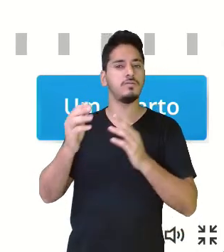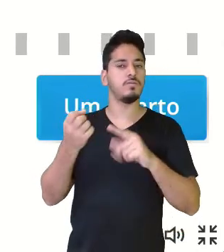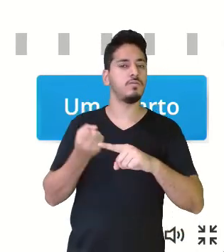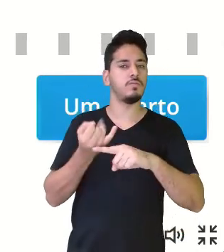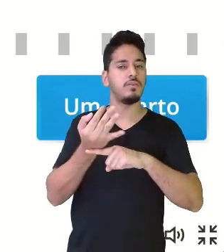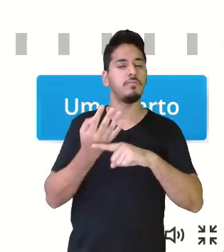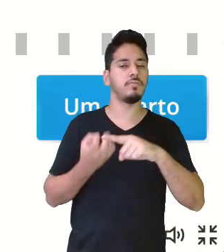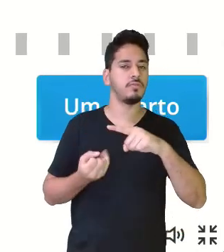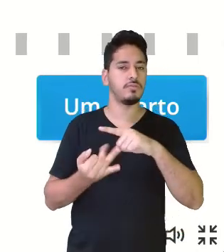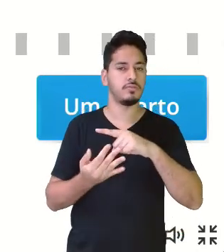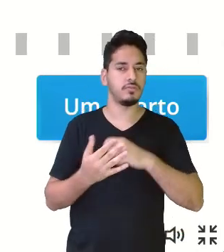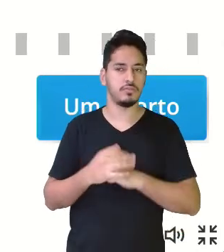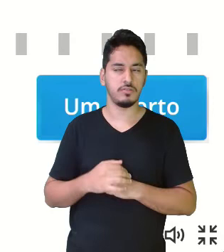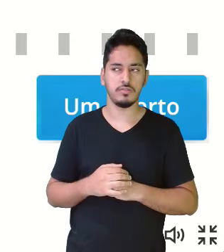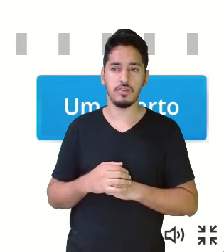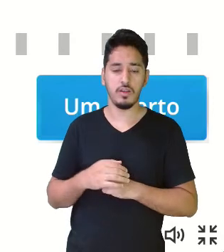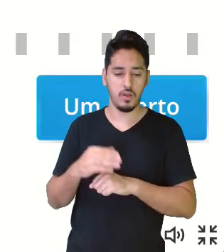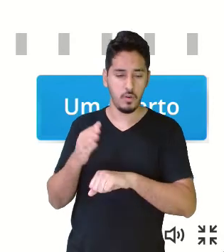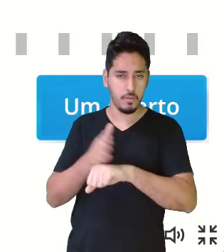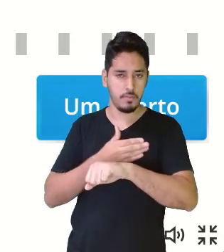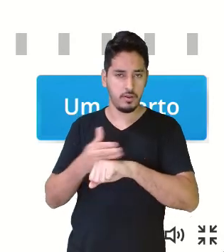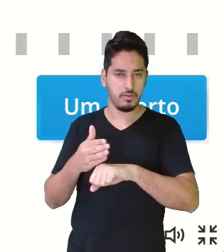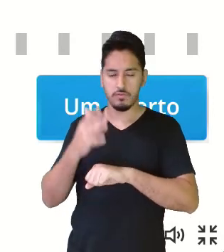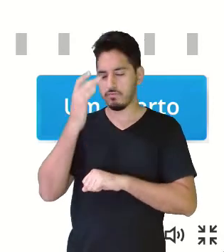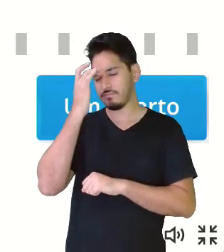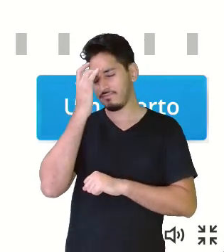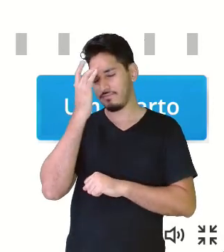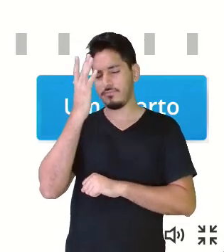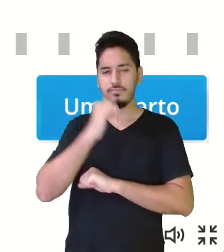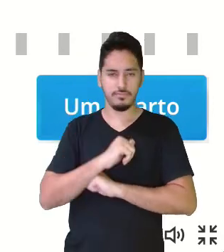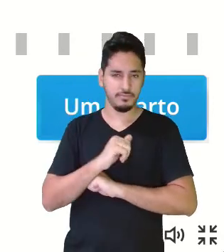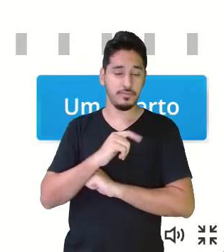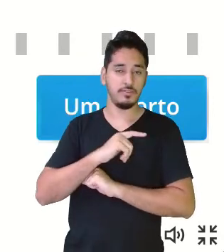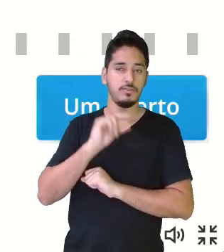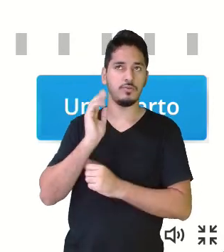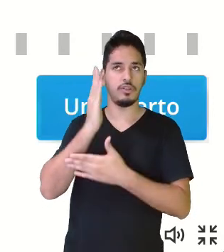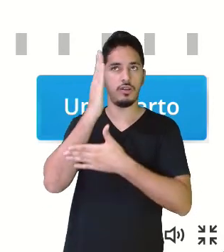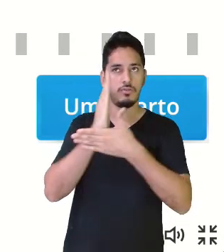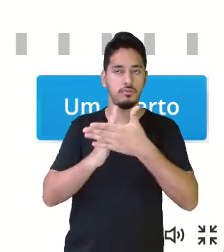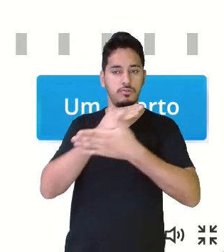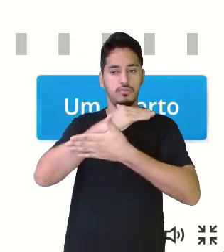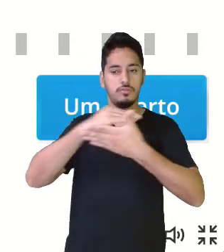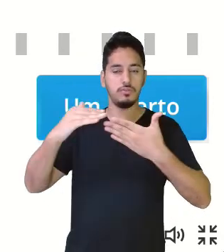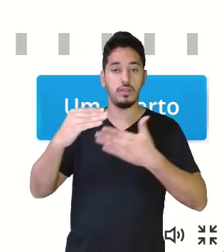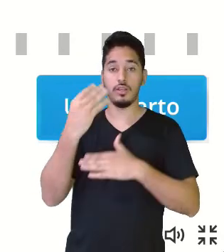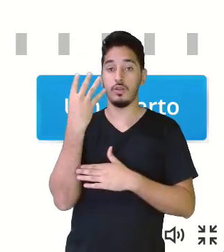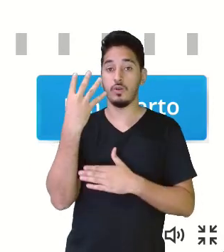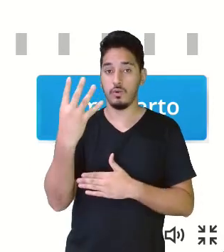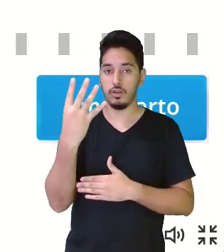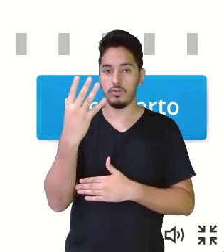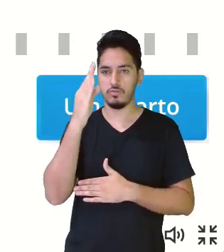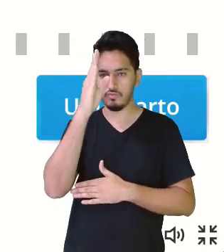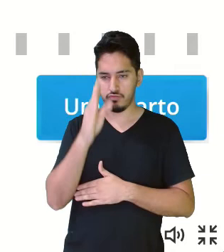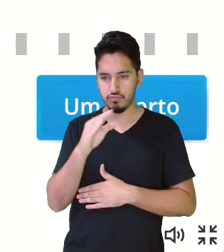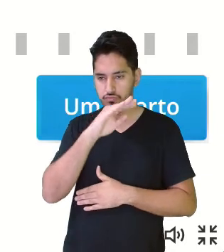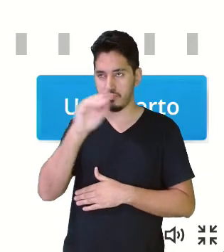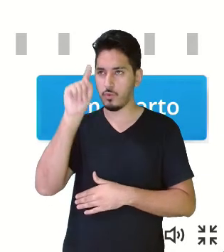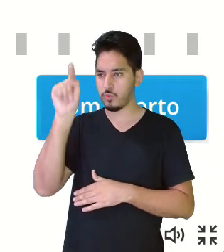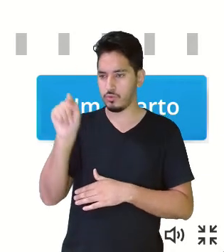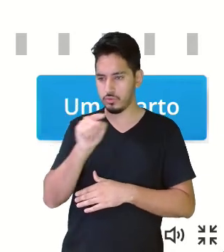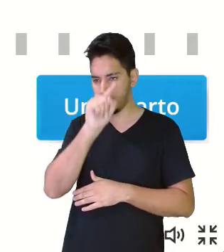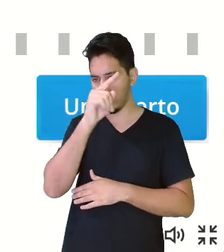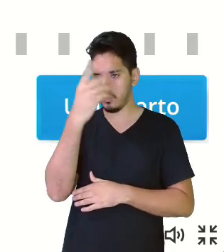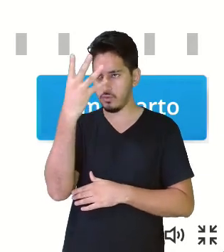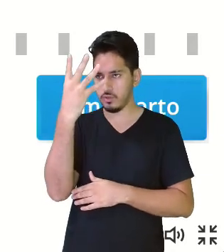parte branca? Fácil demais. Eu tenho a minha divisão aqui em 4, mas eu só